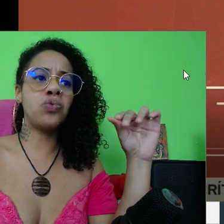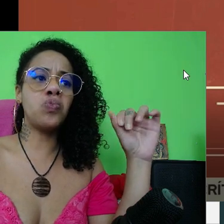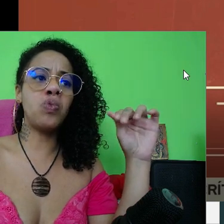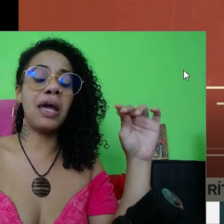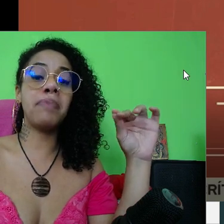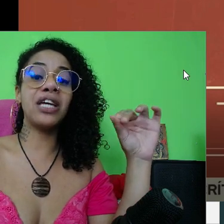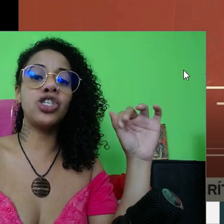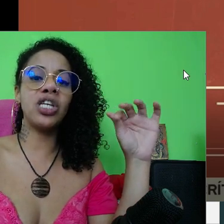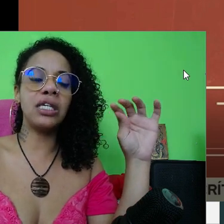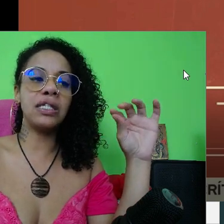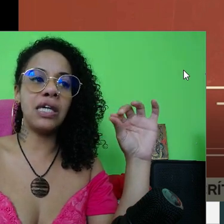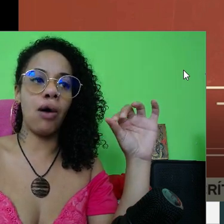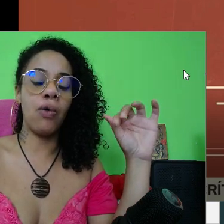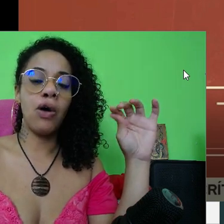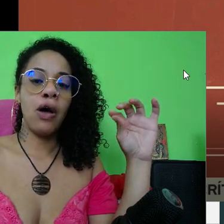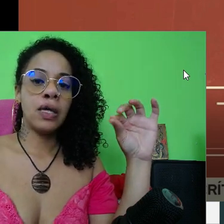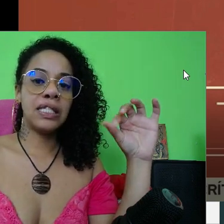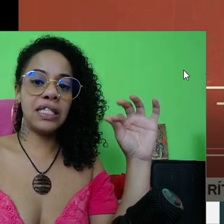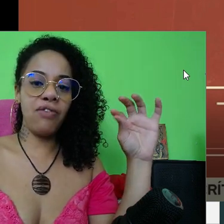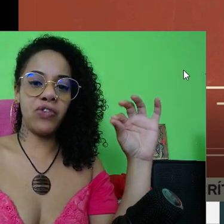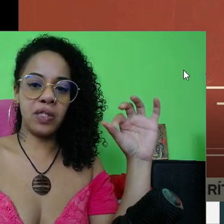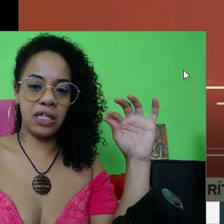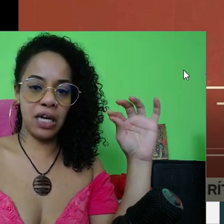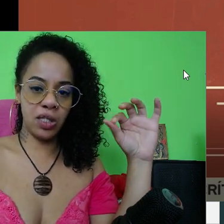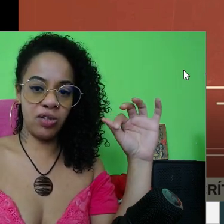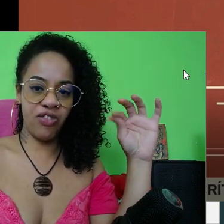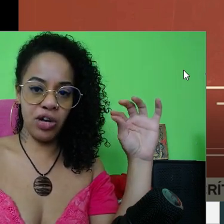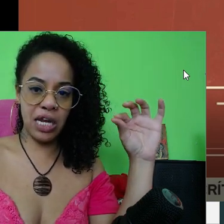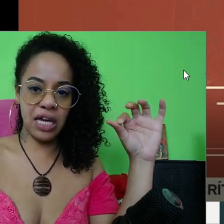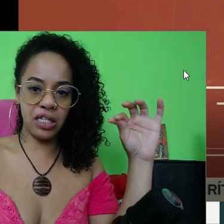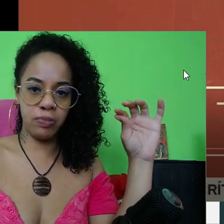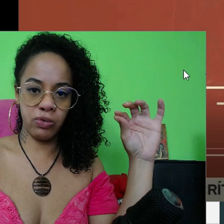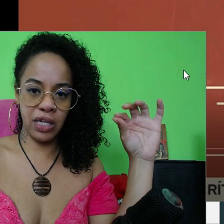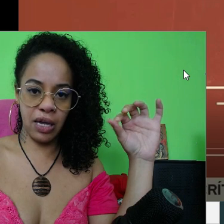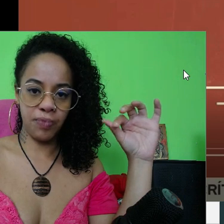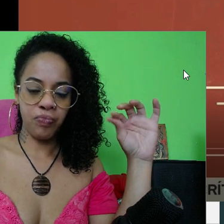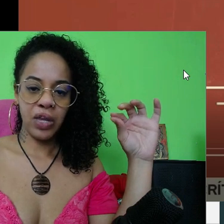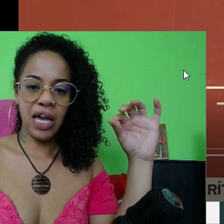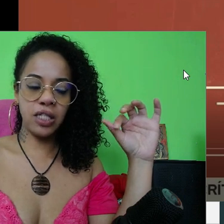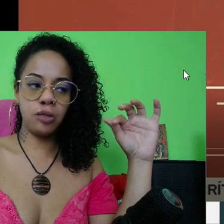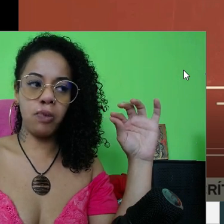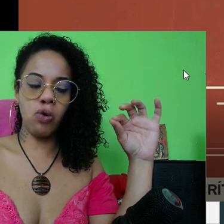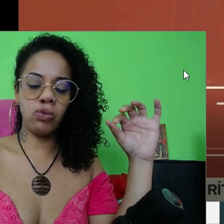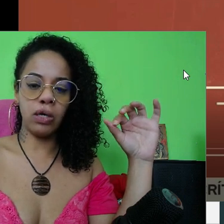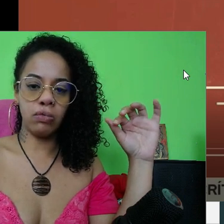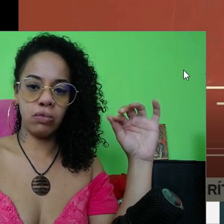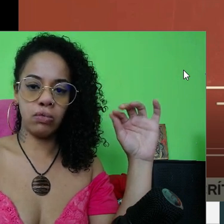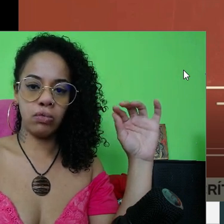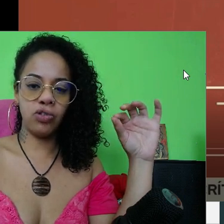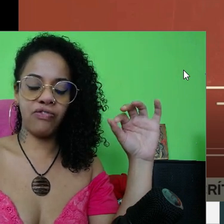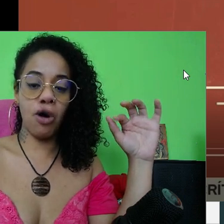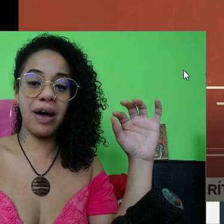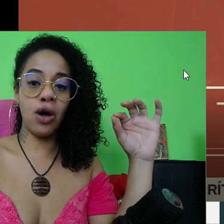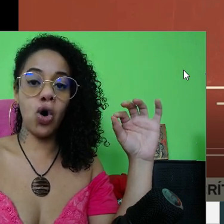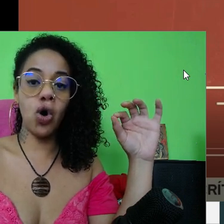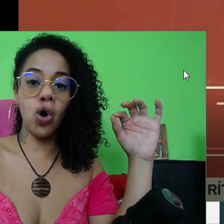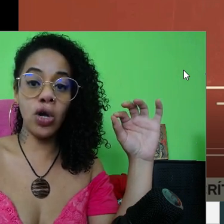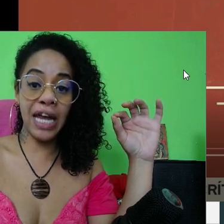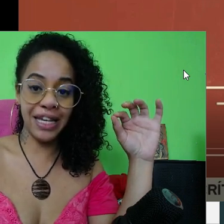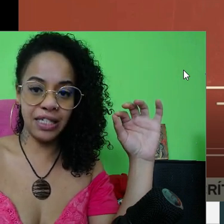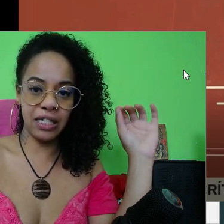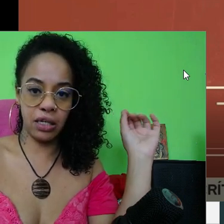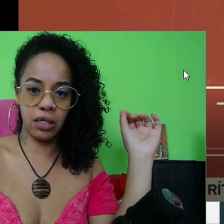deixo aqui um lembrete Inicial Se vocês forem responder respondam de forma